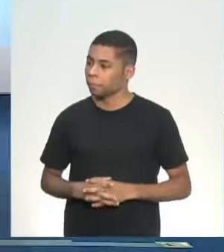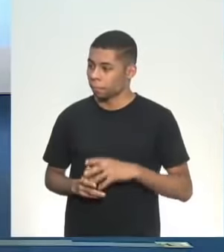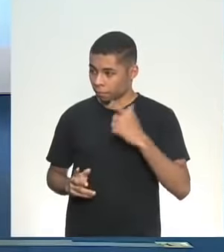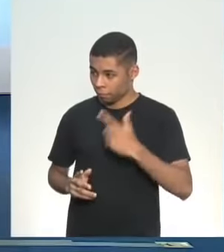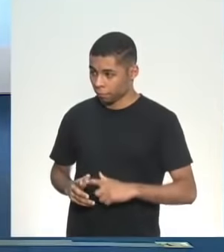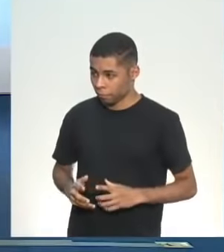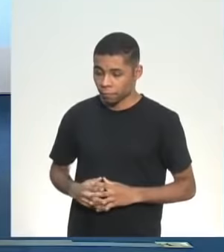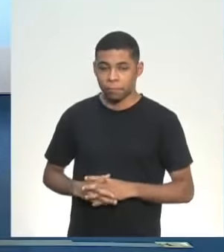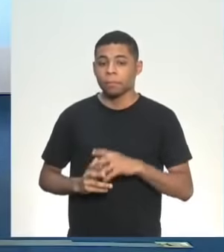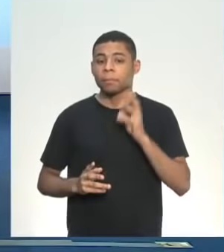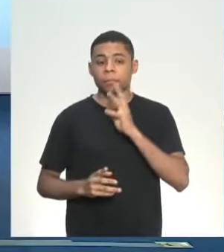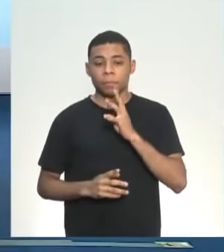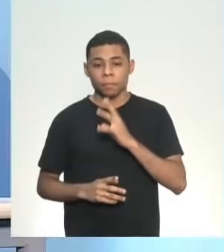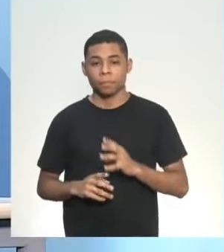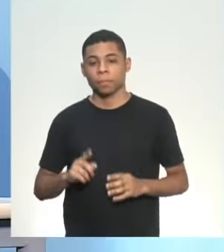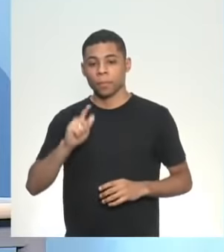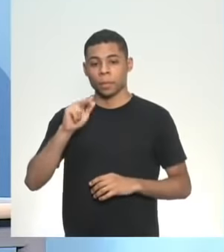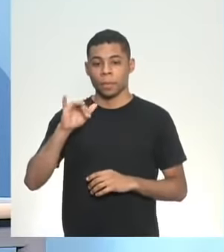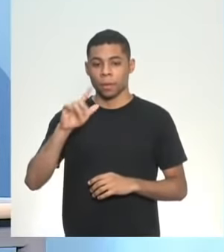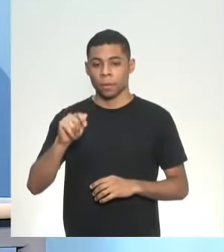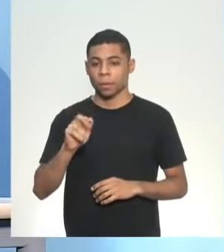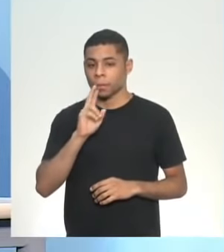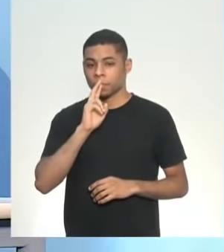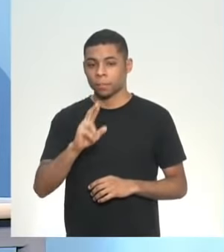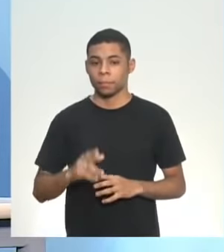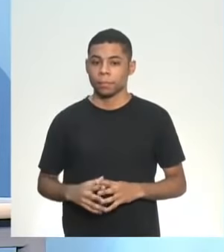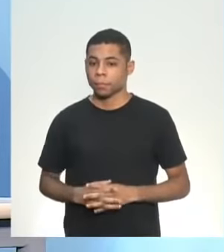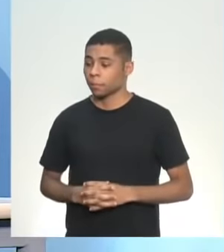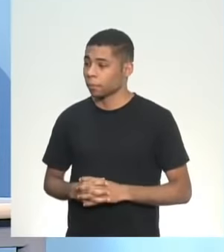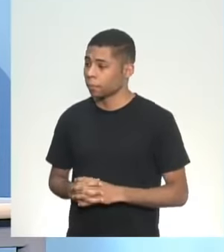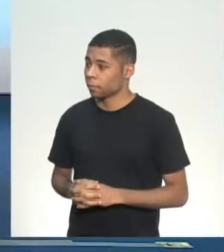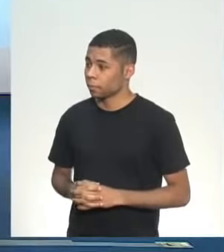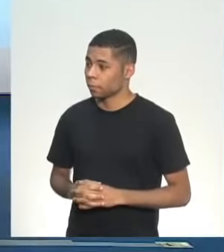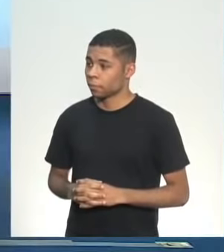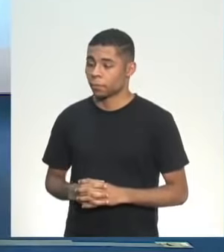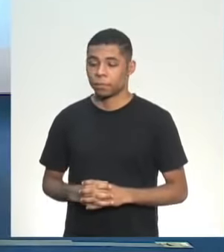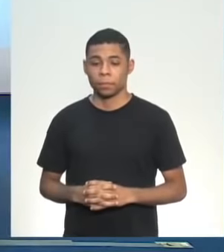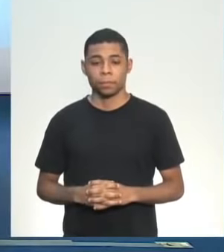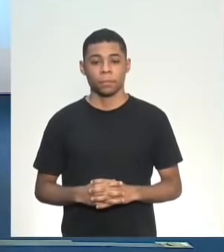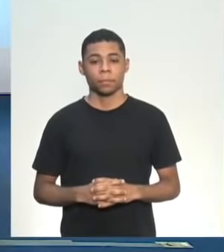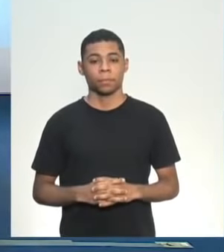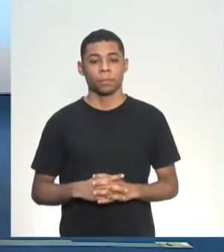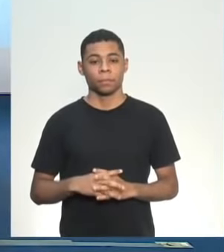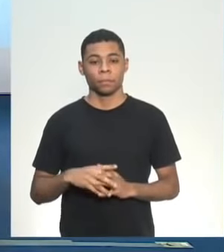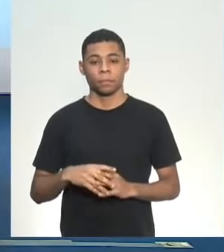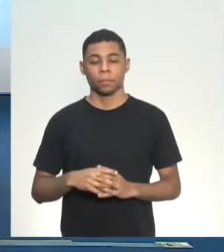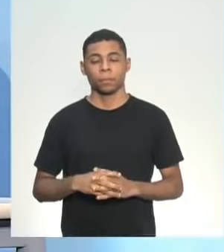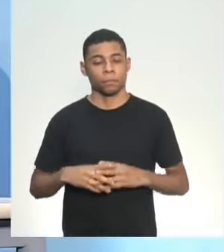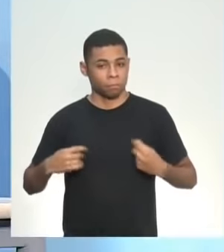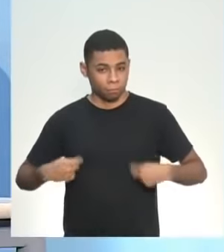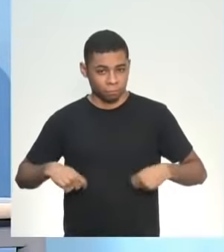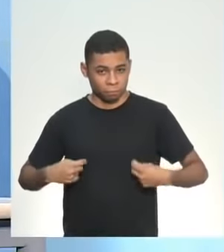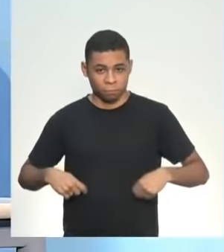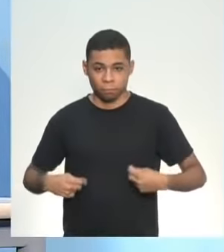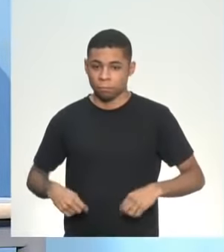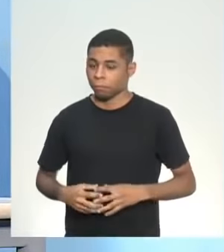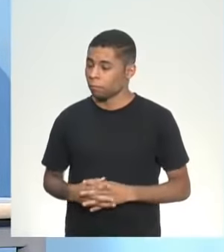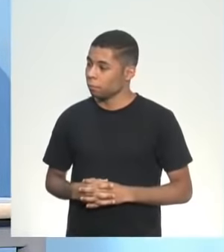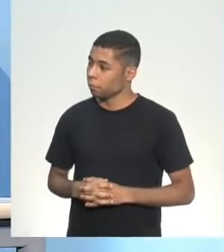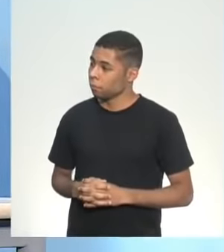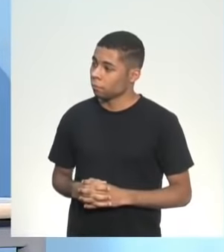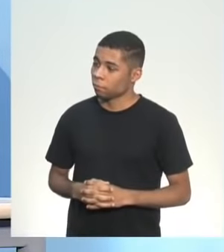mais alguma a Gabriela da professora isso eu nem excesso de meu filho o Zé também aí a